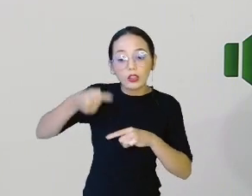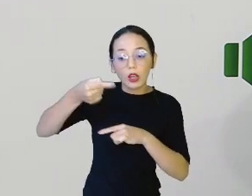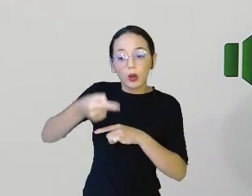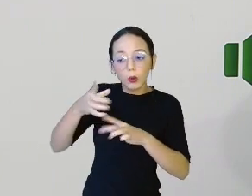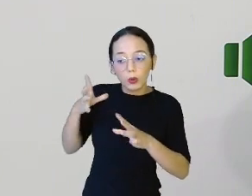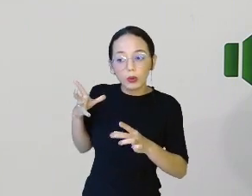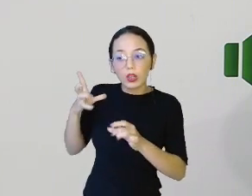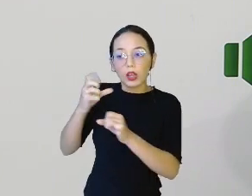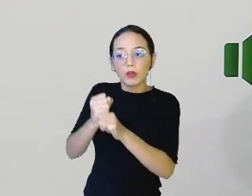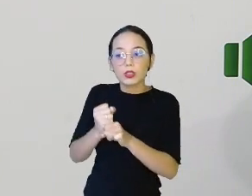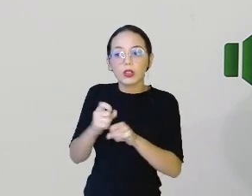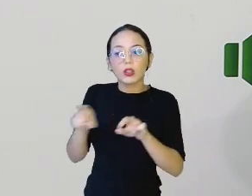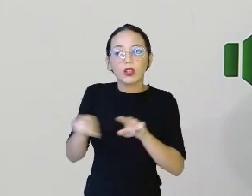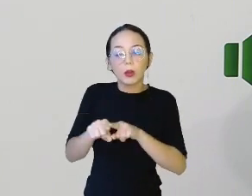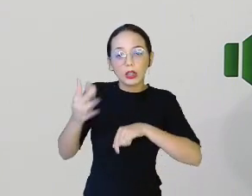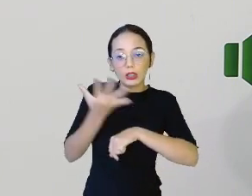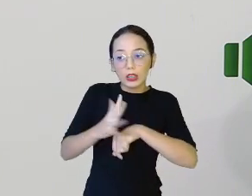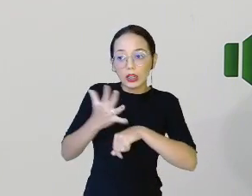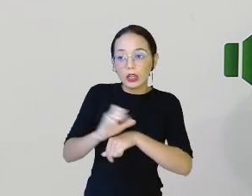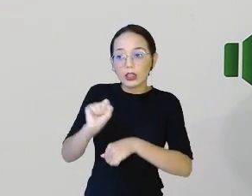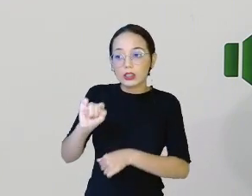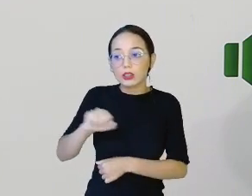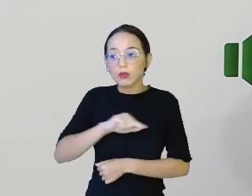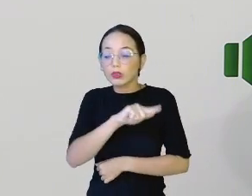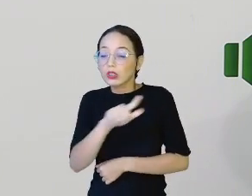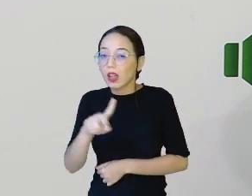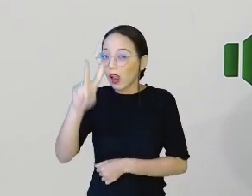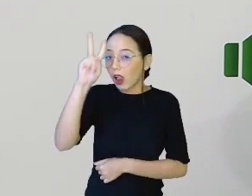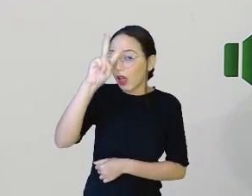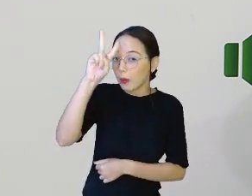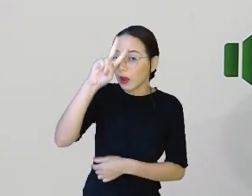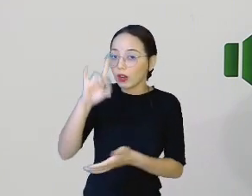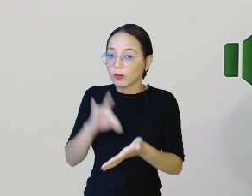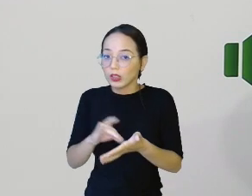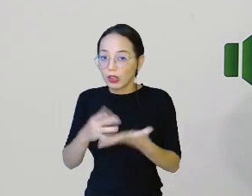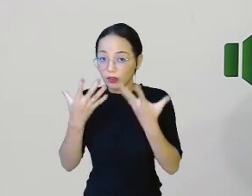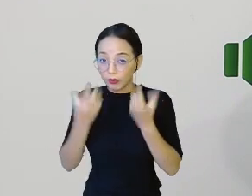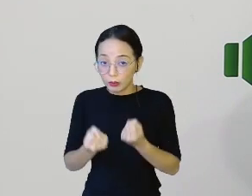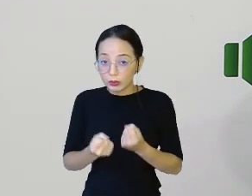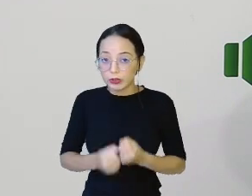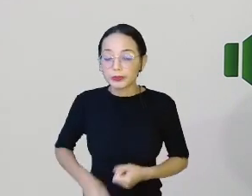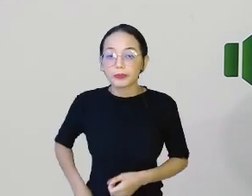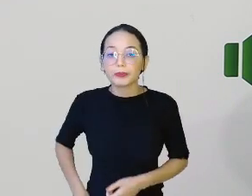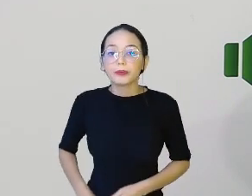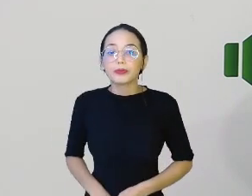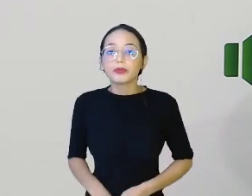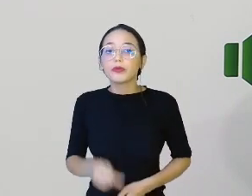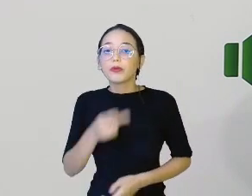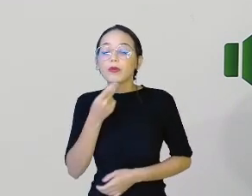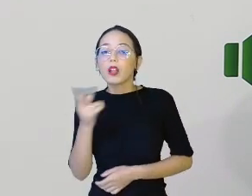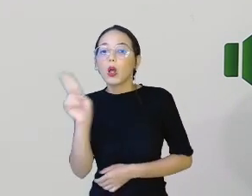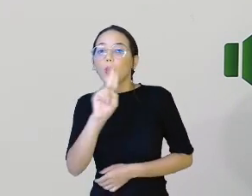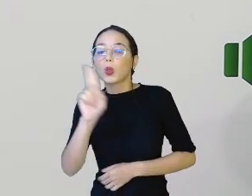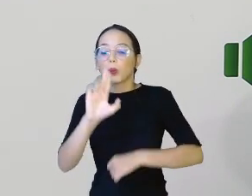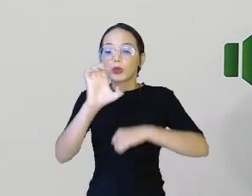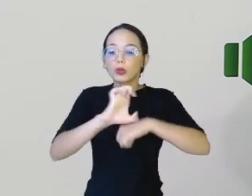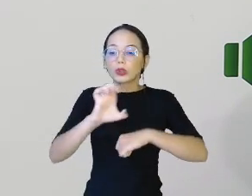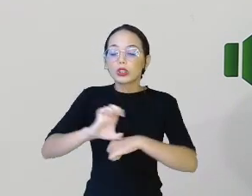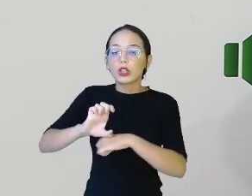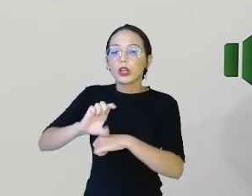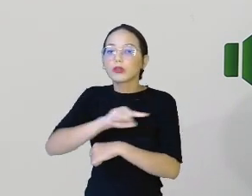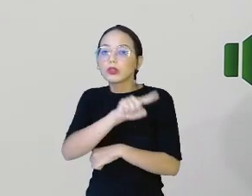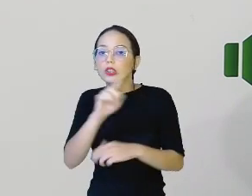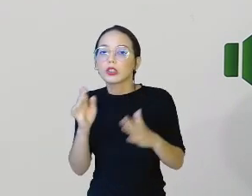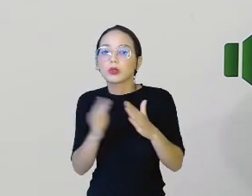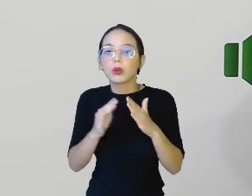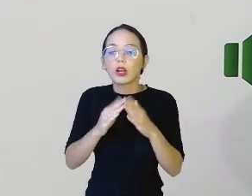revisão e até para treinar, se você aí realmente está lembrado. Vamos fazer assim? Eu digo aqui o nome do estado e você aí na sua